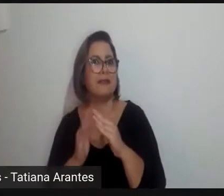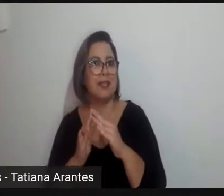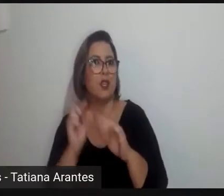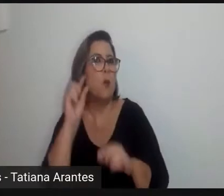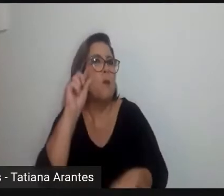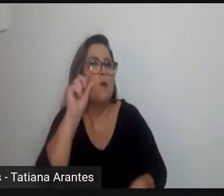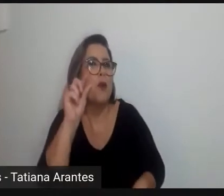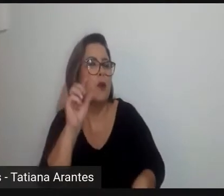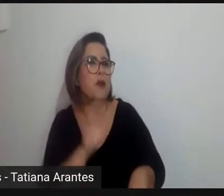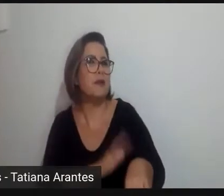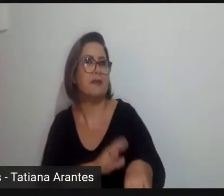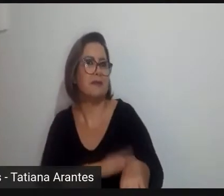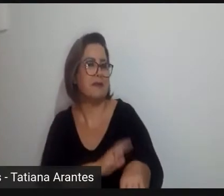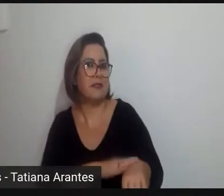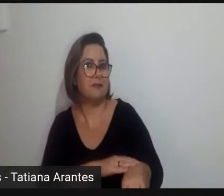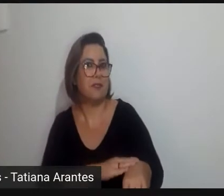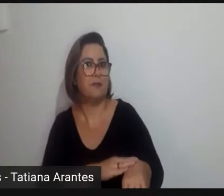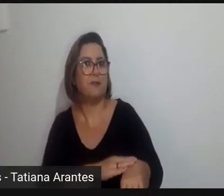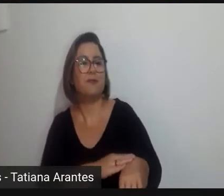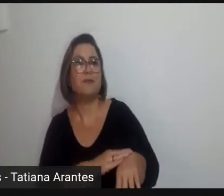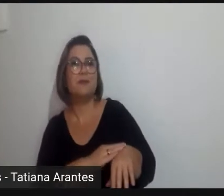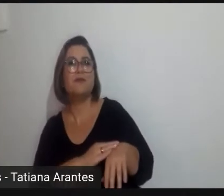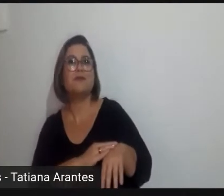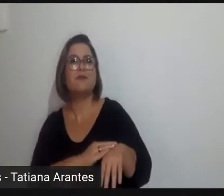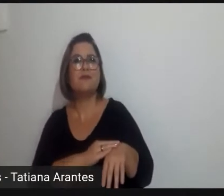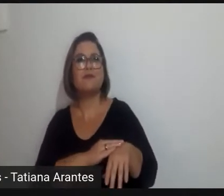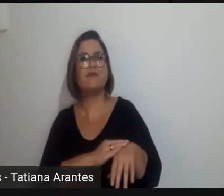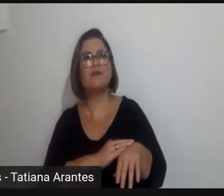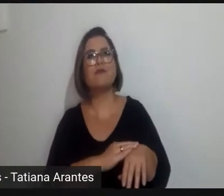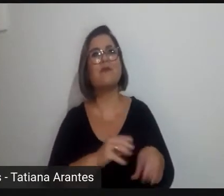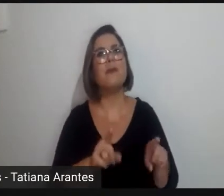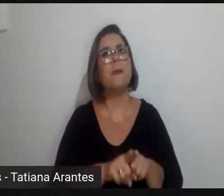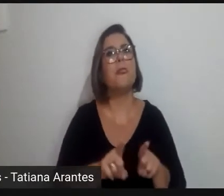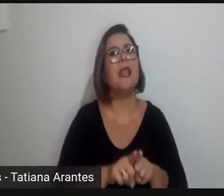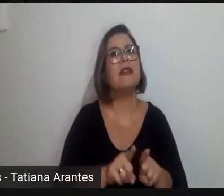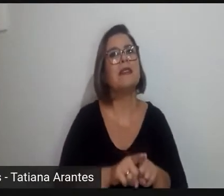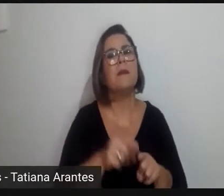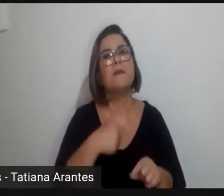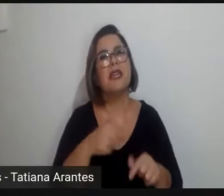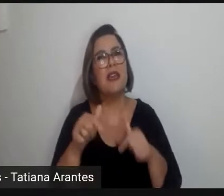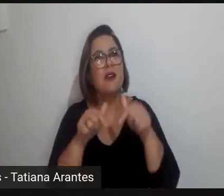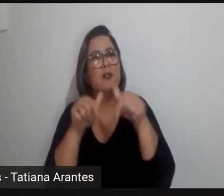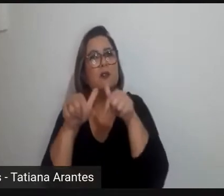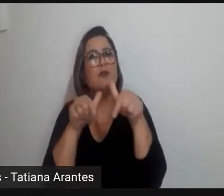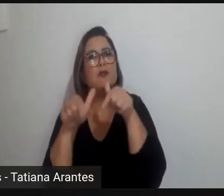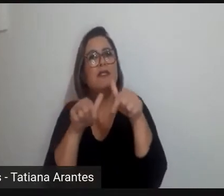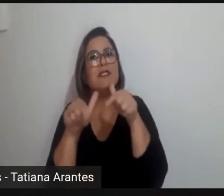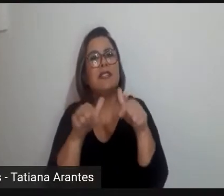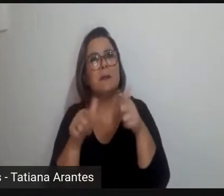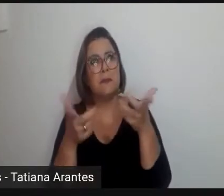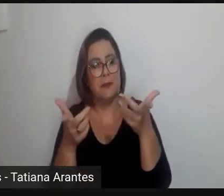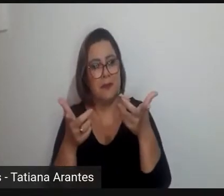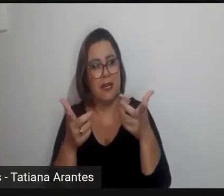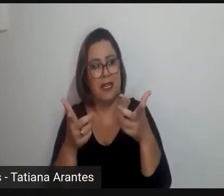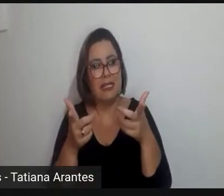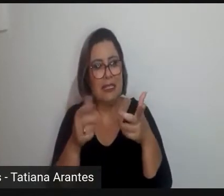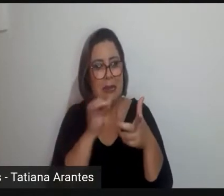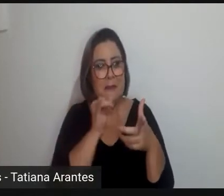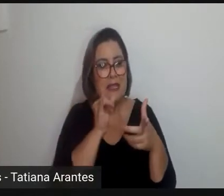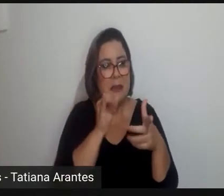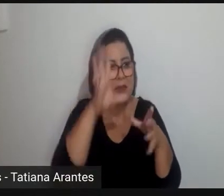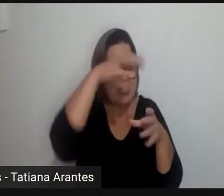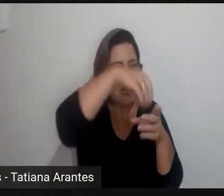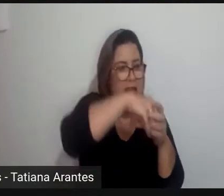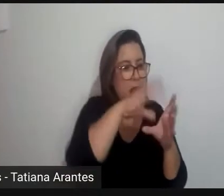se possível, né? Não colocar a estação de trabalho que a Lilian demonstrou ali num quarto, porque